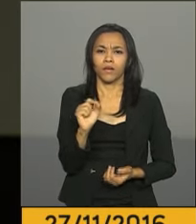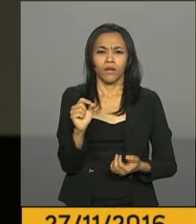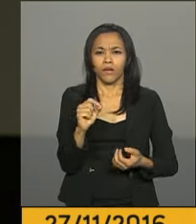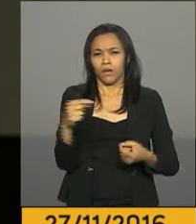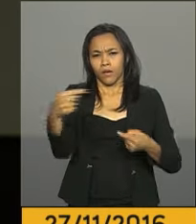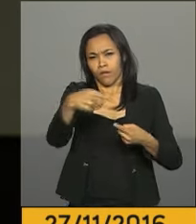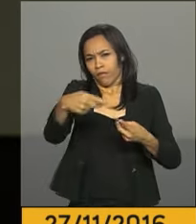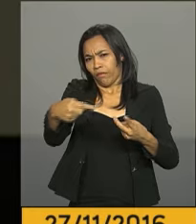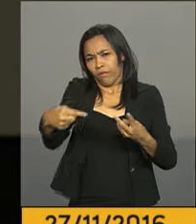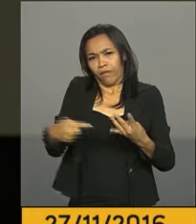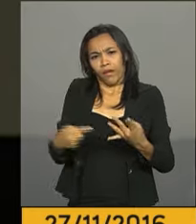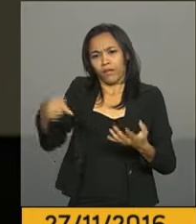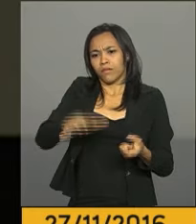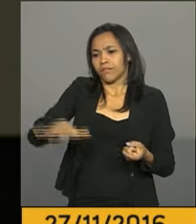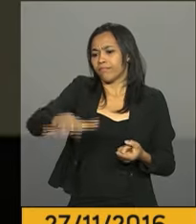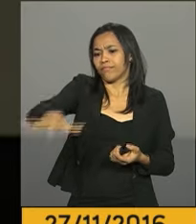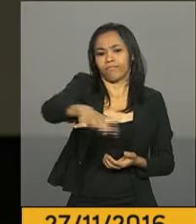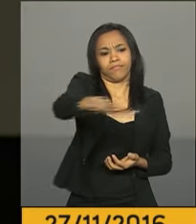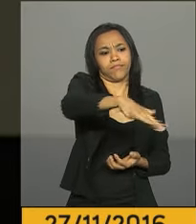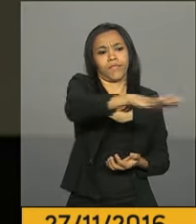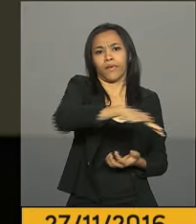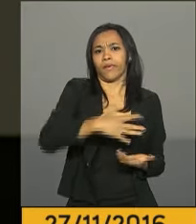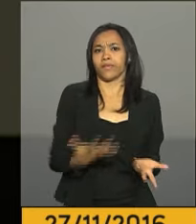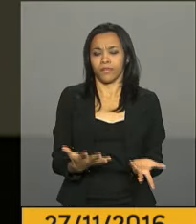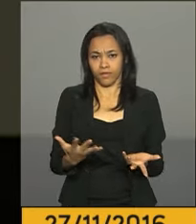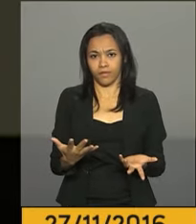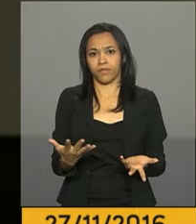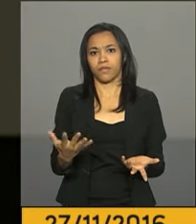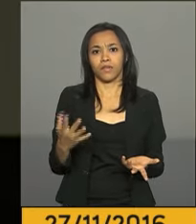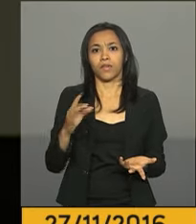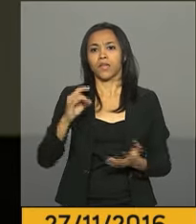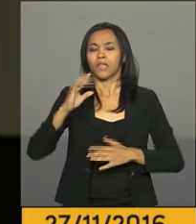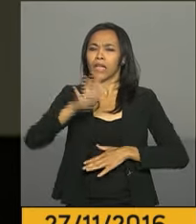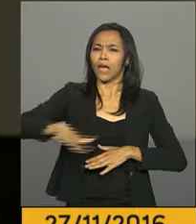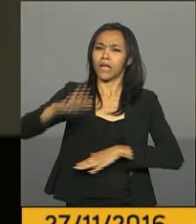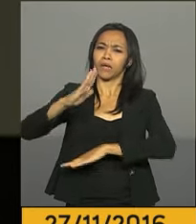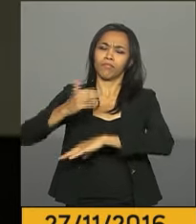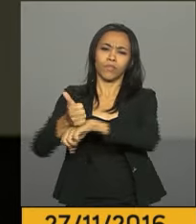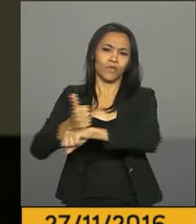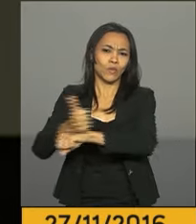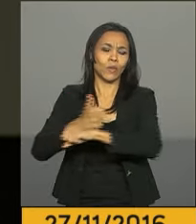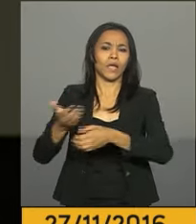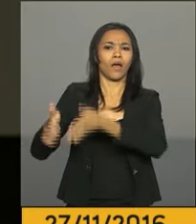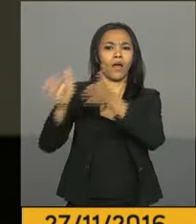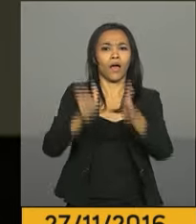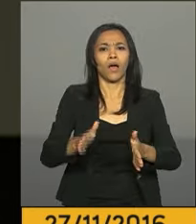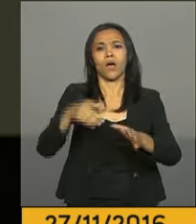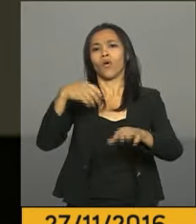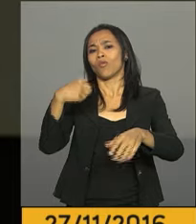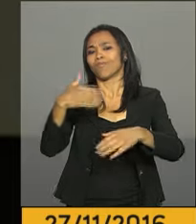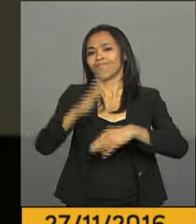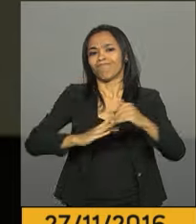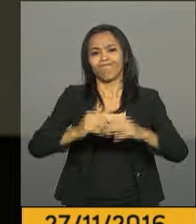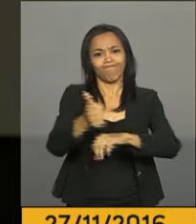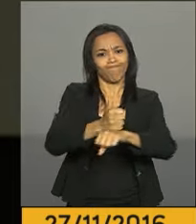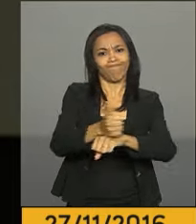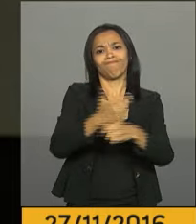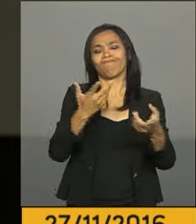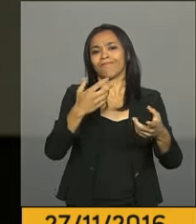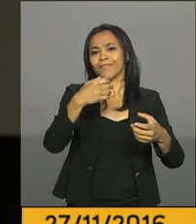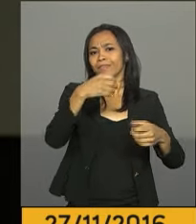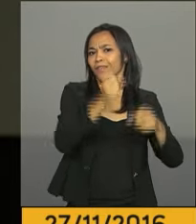os vários setores, é interessante, não um setor da atividade profissional, comercial, industrial, política, que não